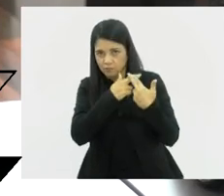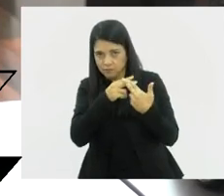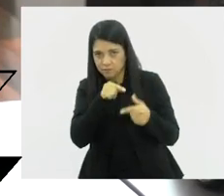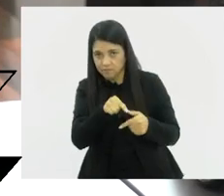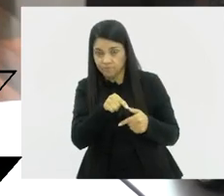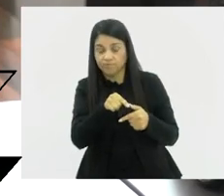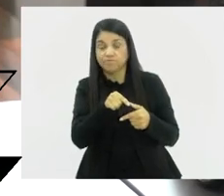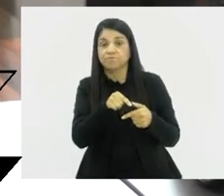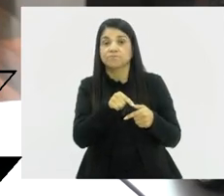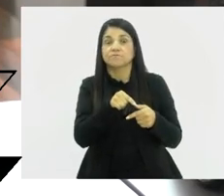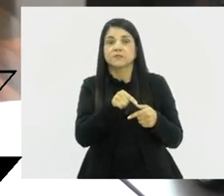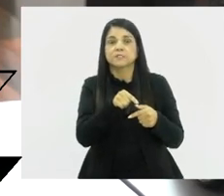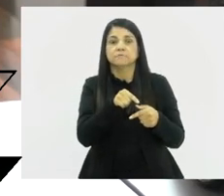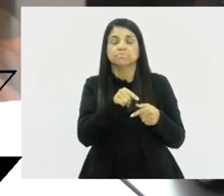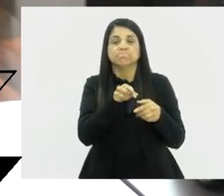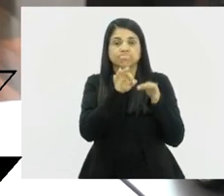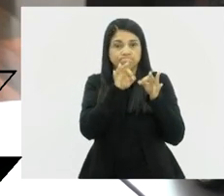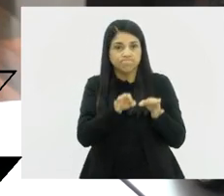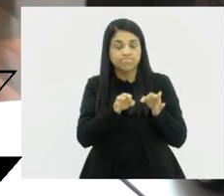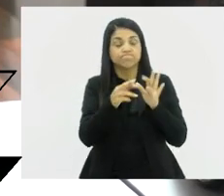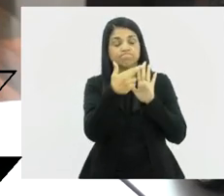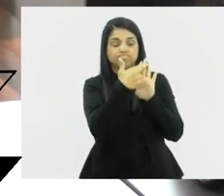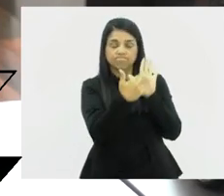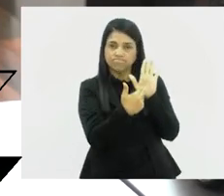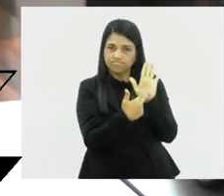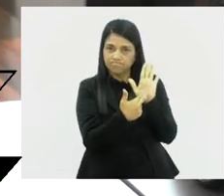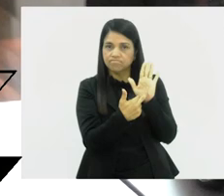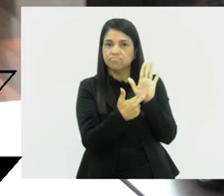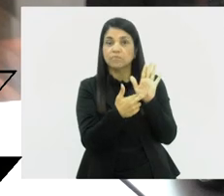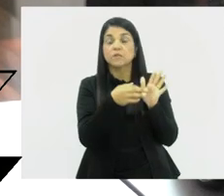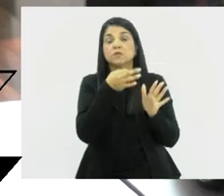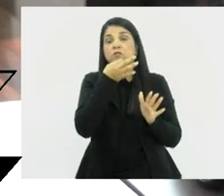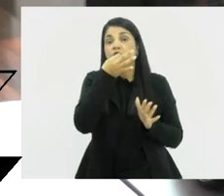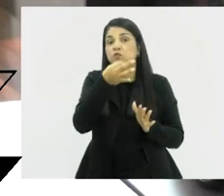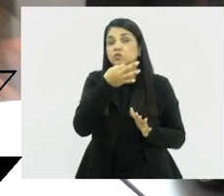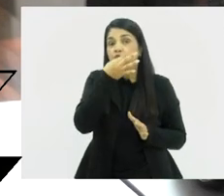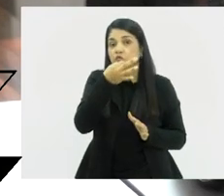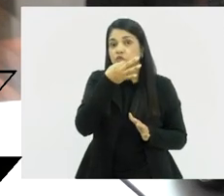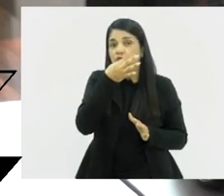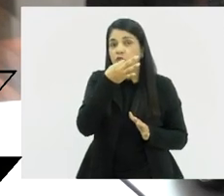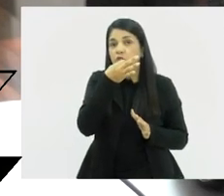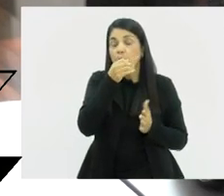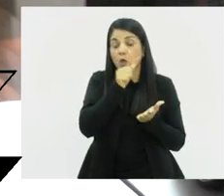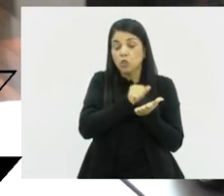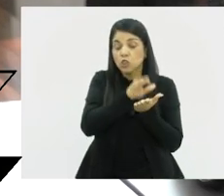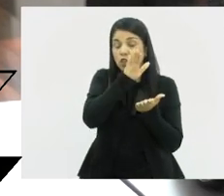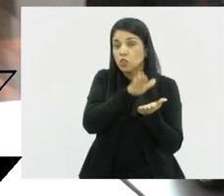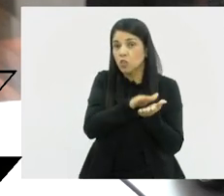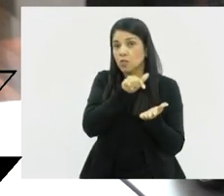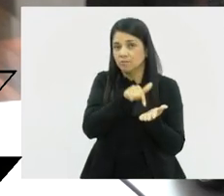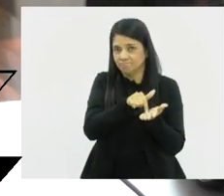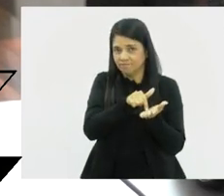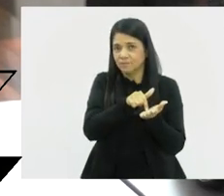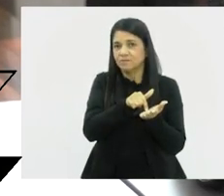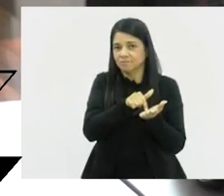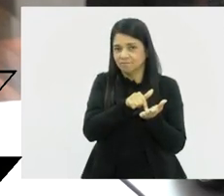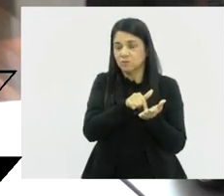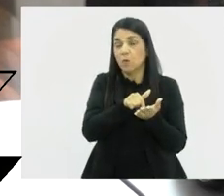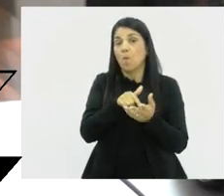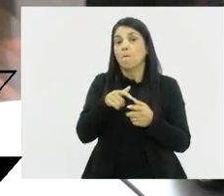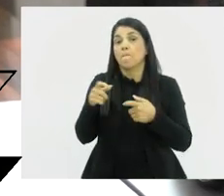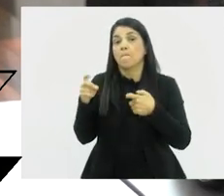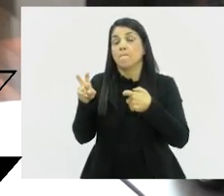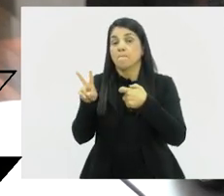alguma forma, estabelecida, regulada, sugerindo até uma notificação compulsória para os médicos veterinários